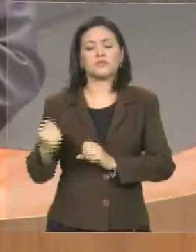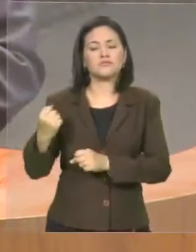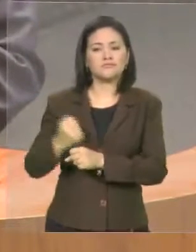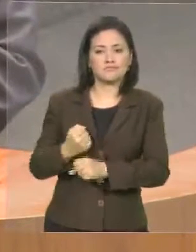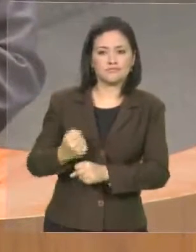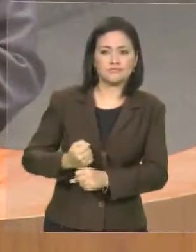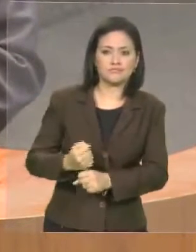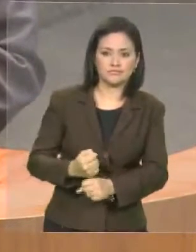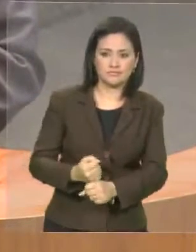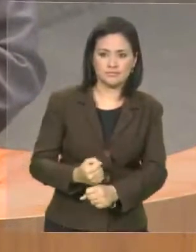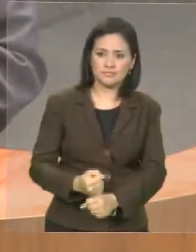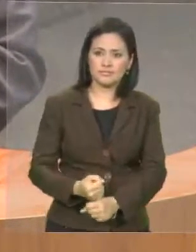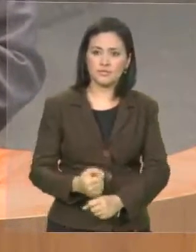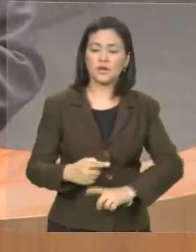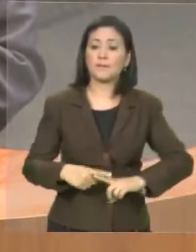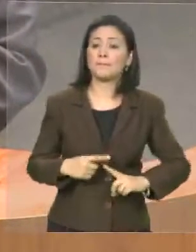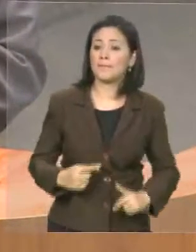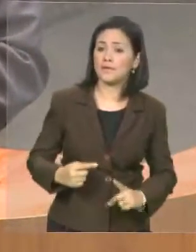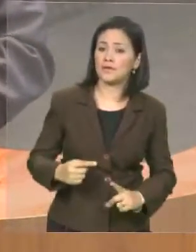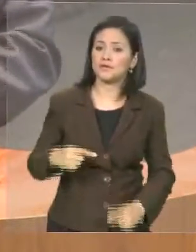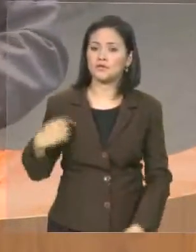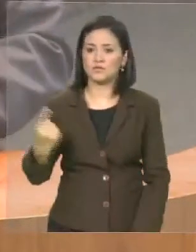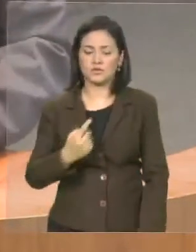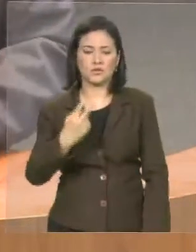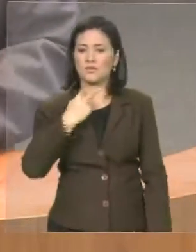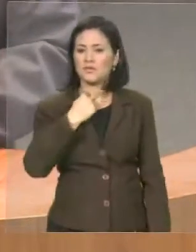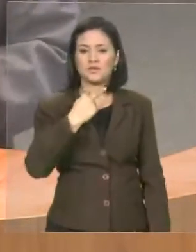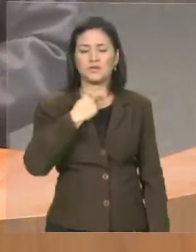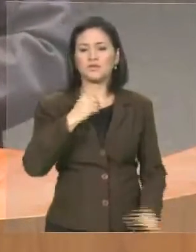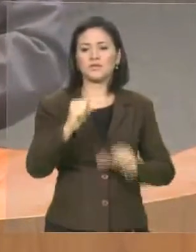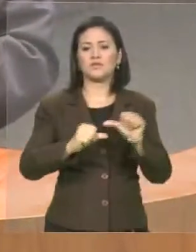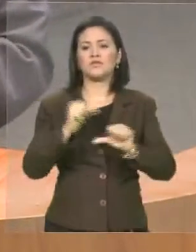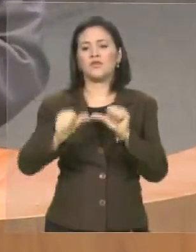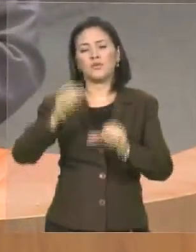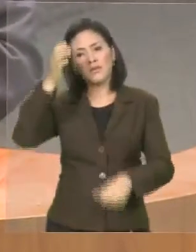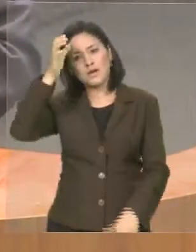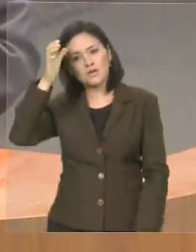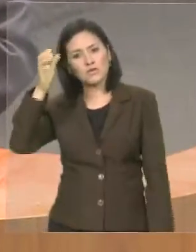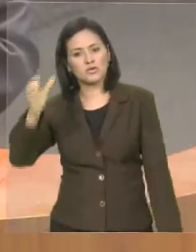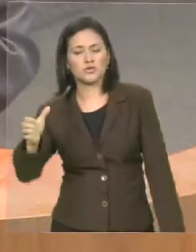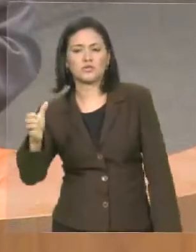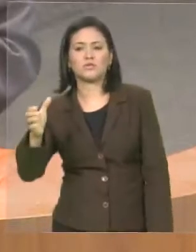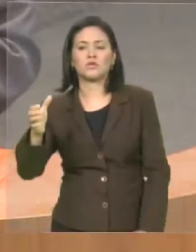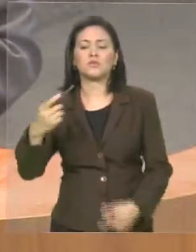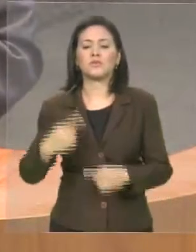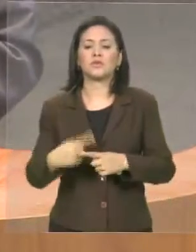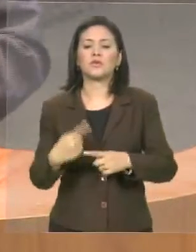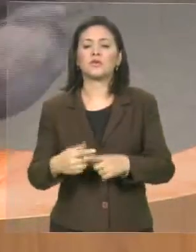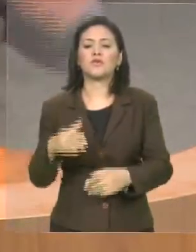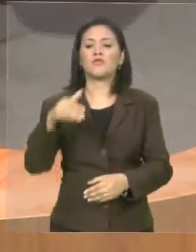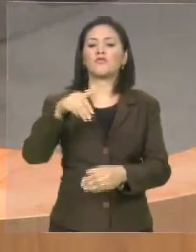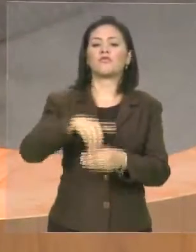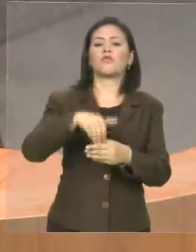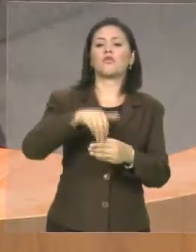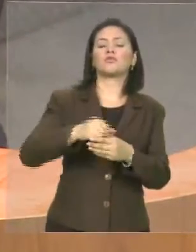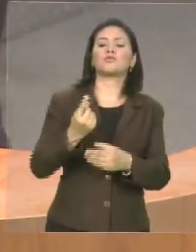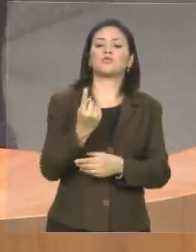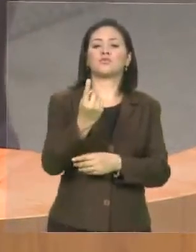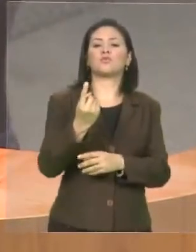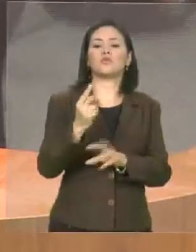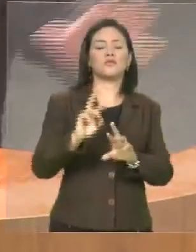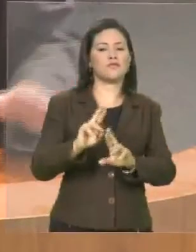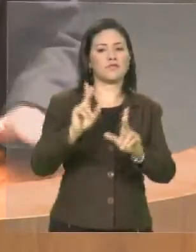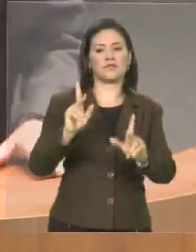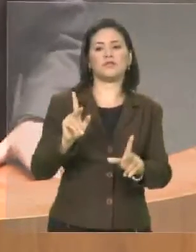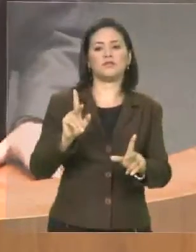Agora, o que nós não podemos é mudar uma cultura com relativamente ao voto da ministra, porque então